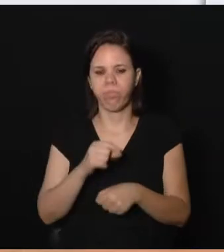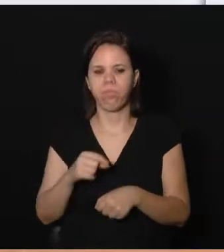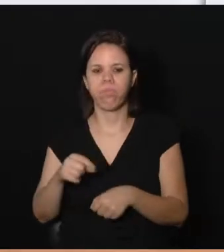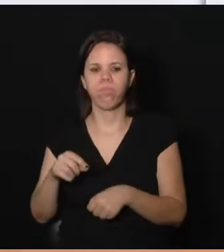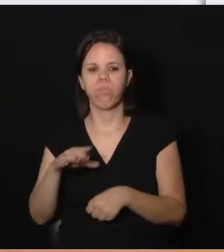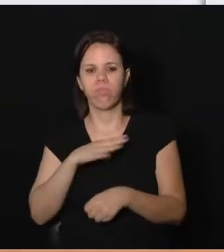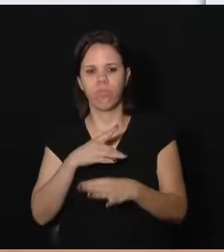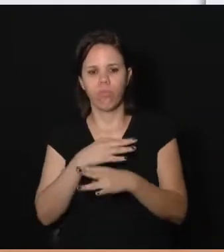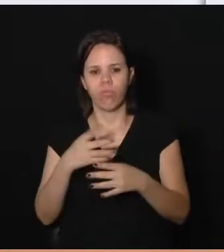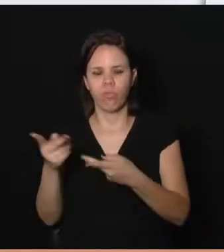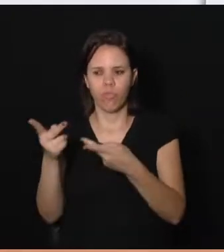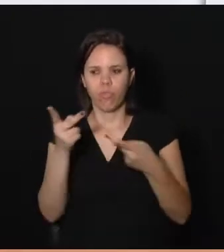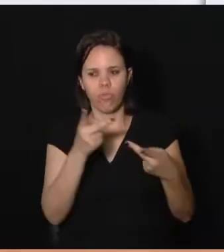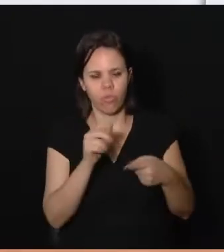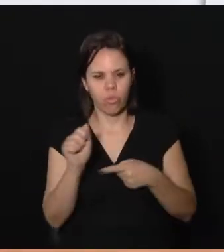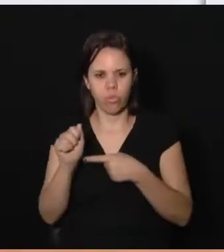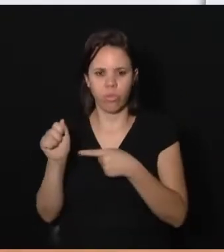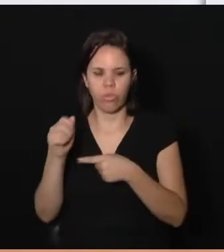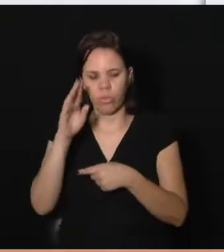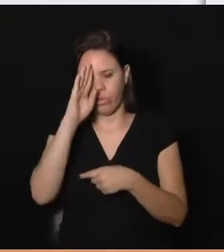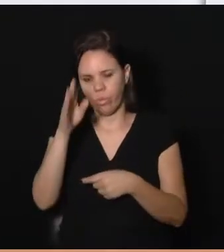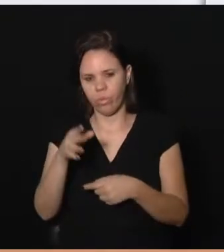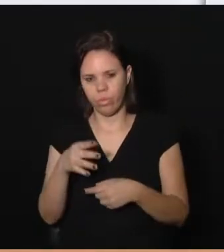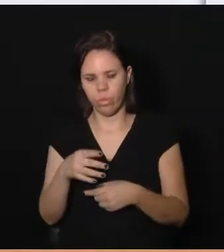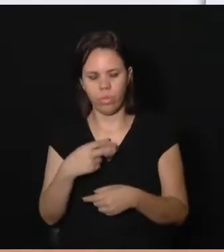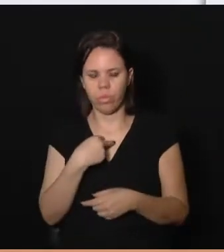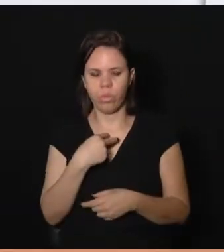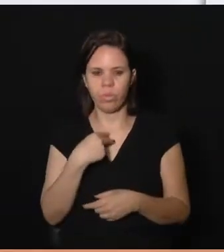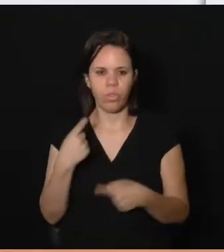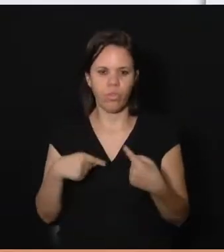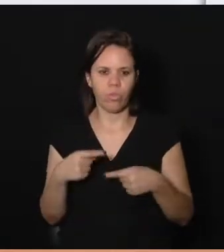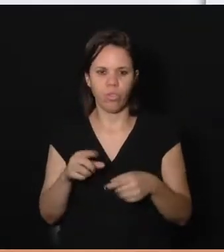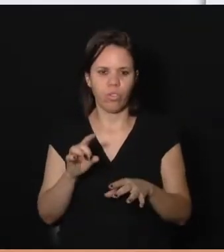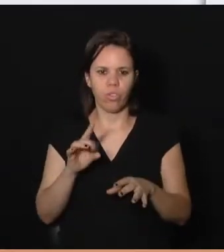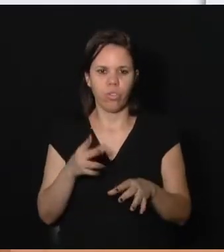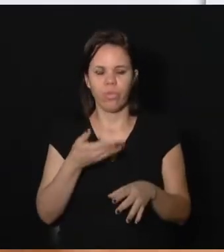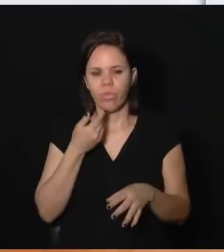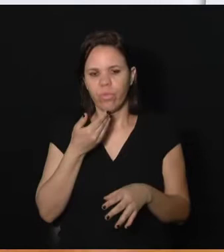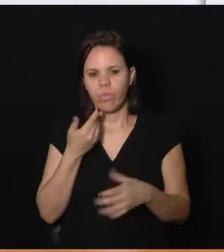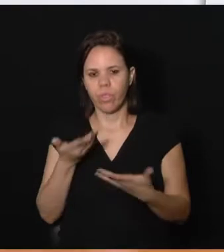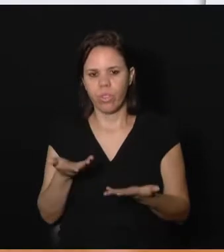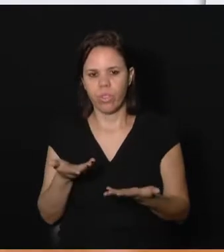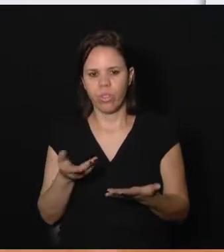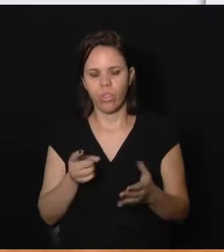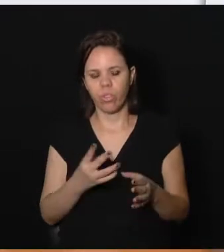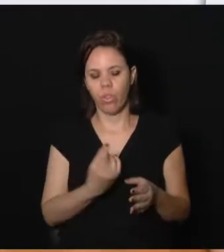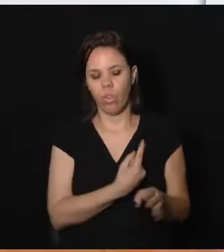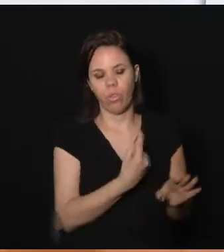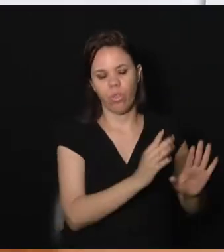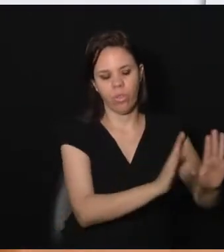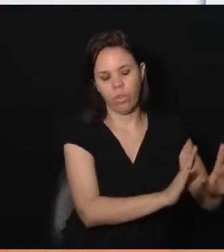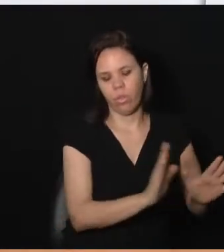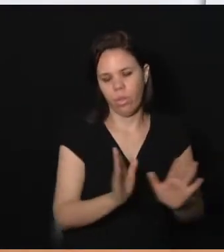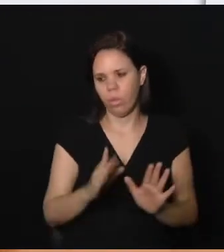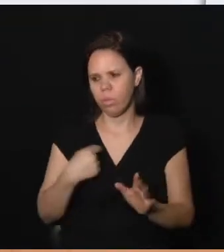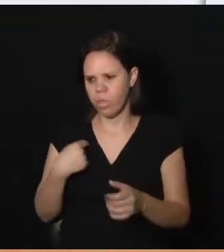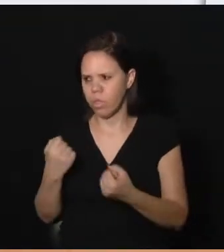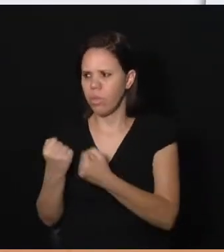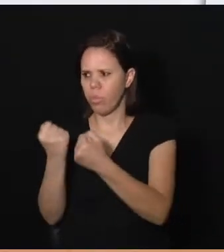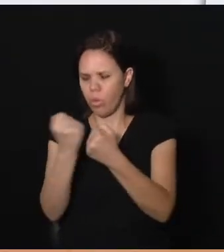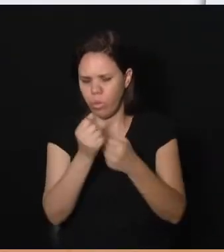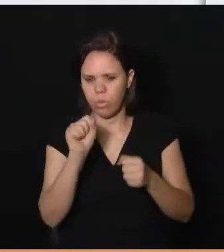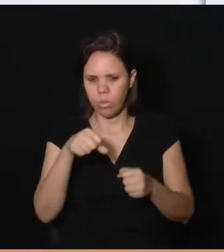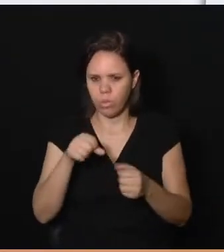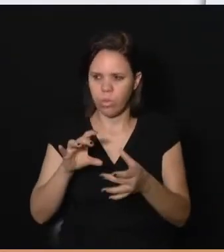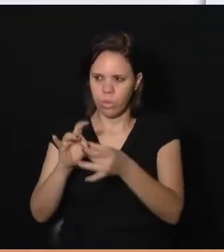Então, acho que é fundamental, né? Então, não dá para a gente discutir questões de facilitação de forma isolada, efetivamente